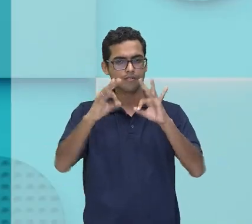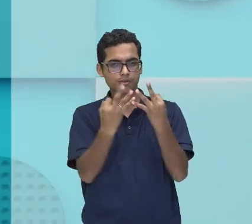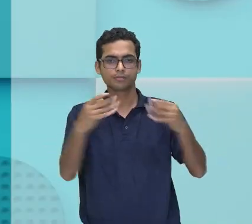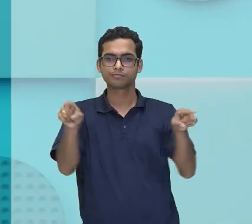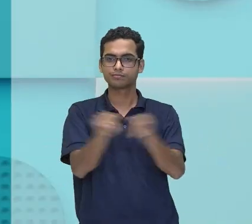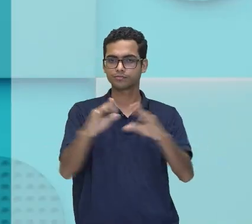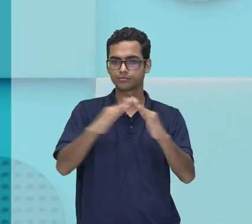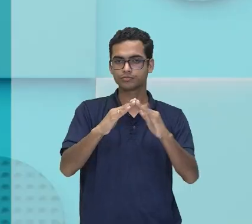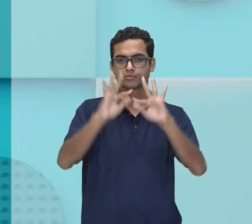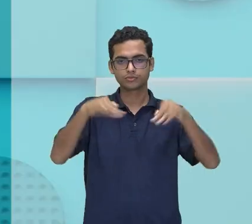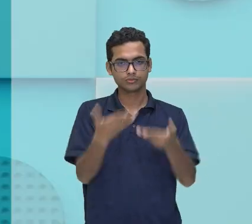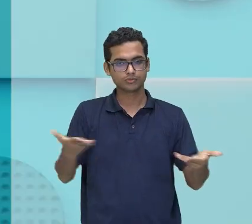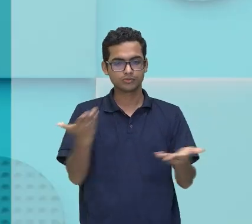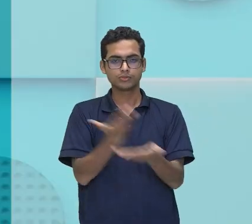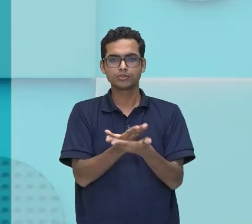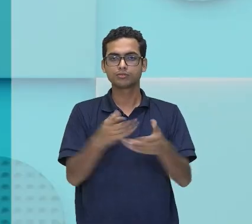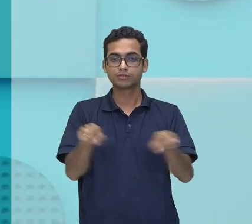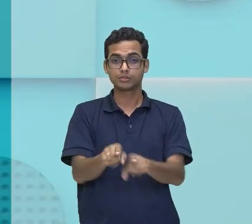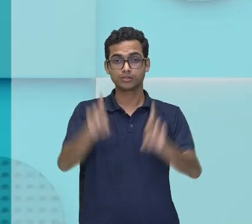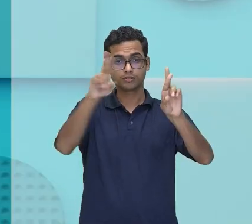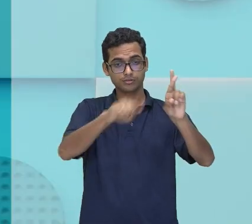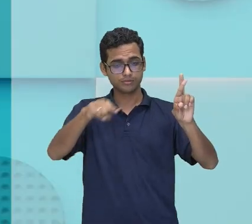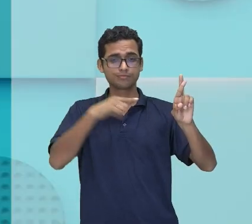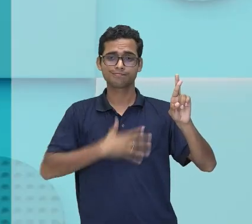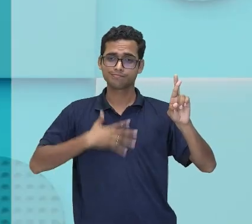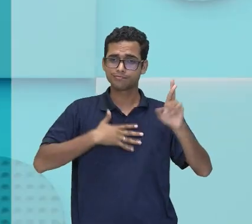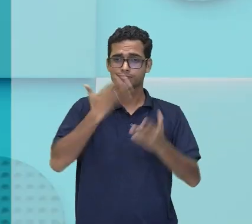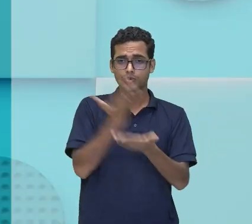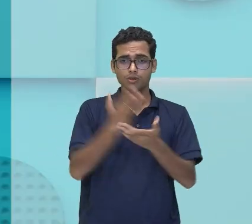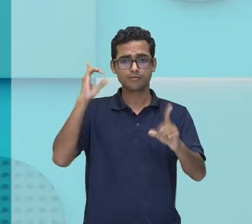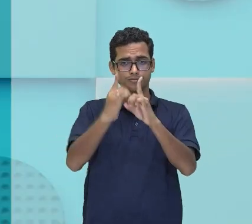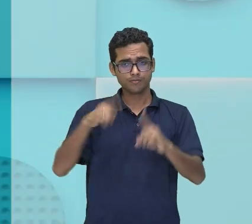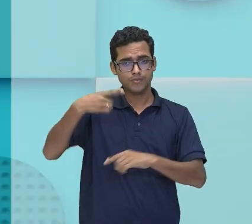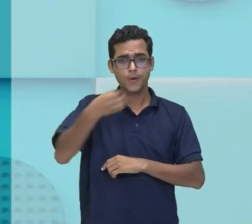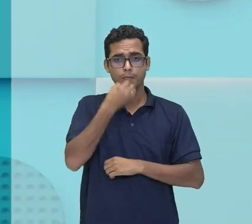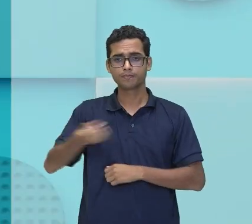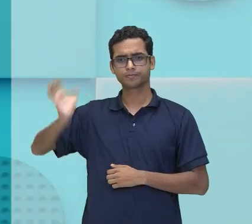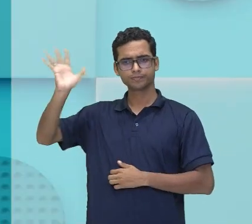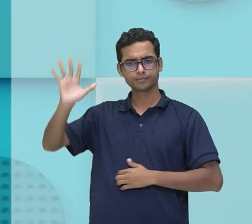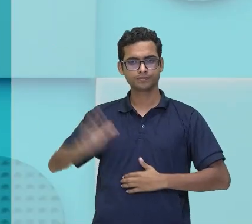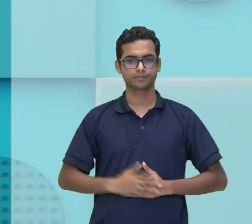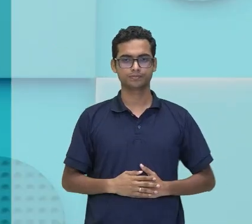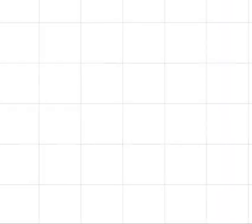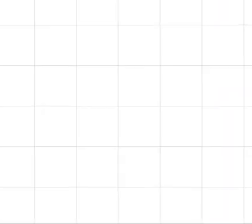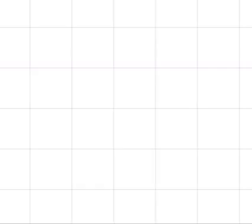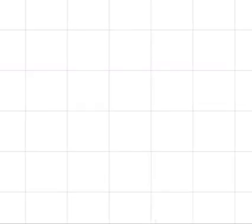gente fica por aqui. Eu espero que vocês tenham gostado. Até a próxima. Tchau, tchau.